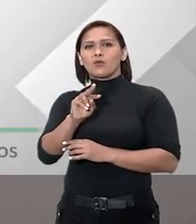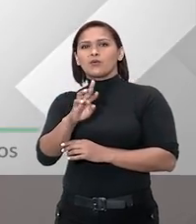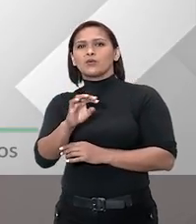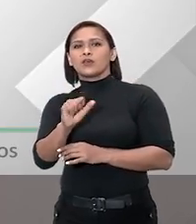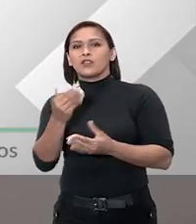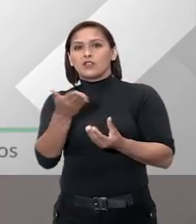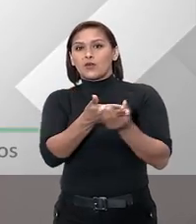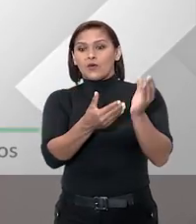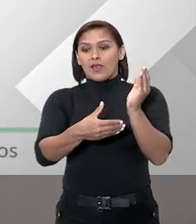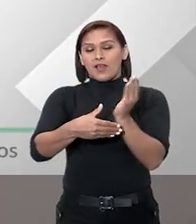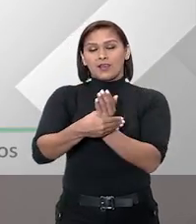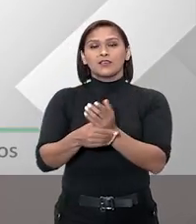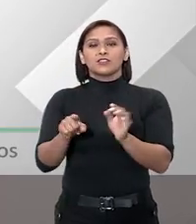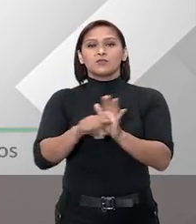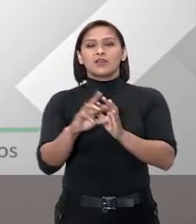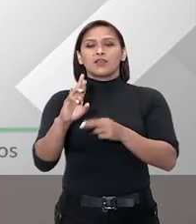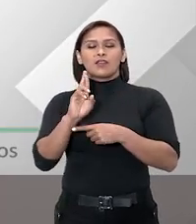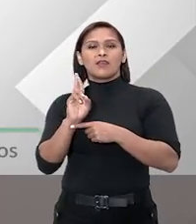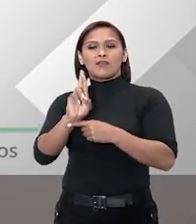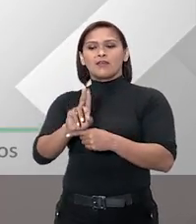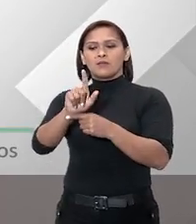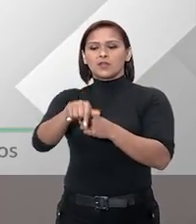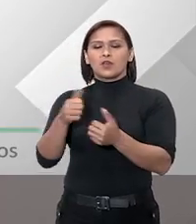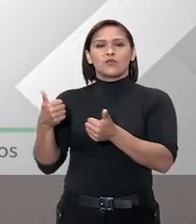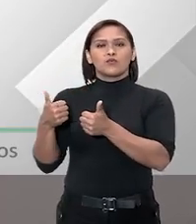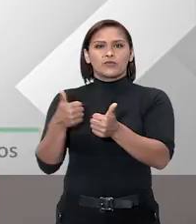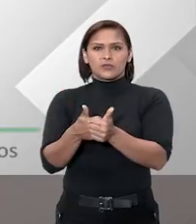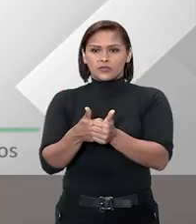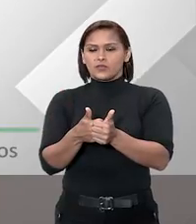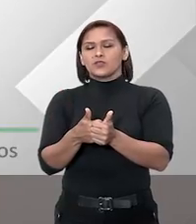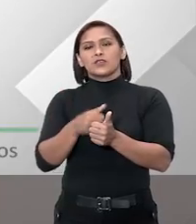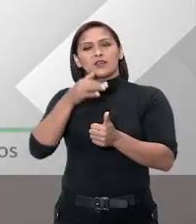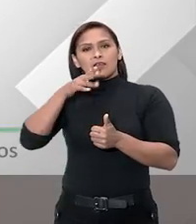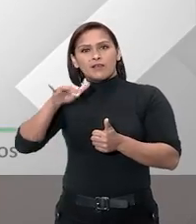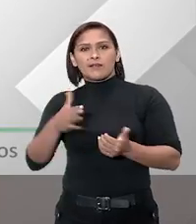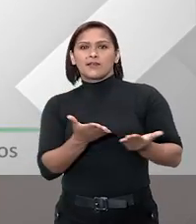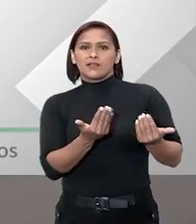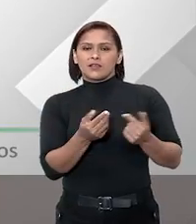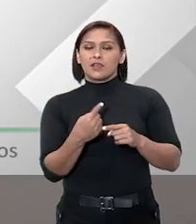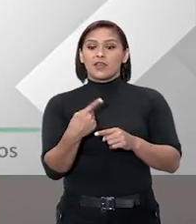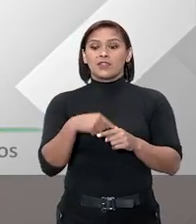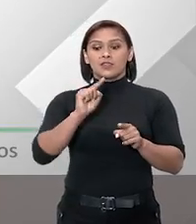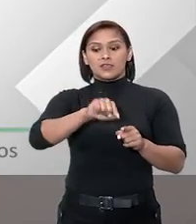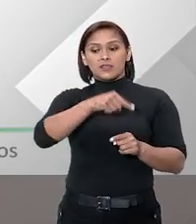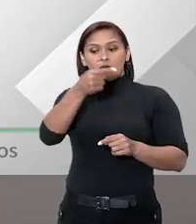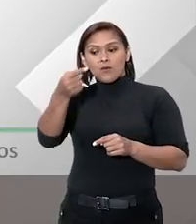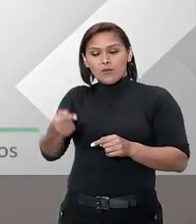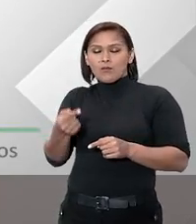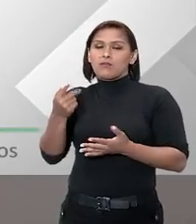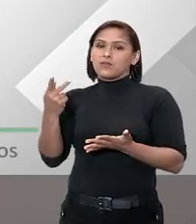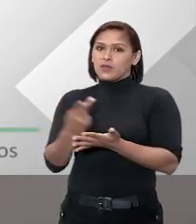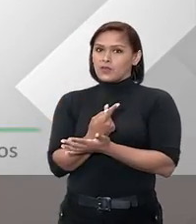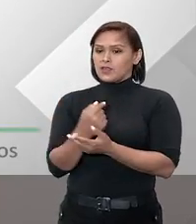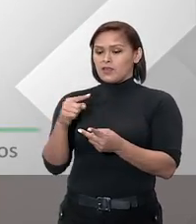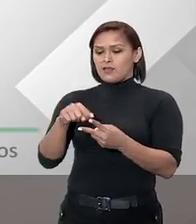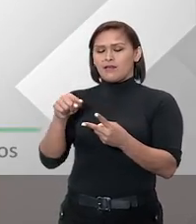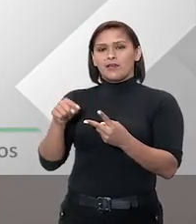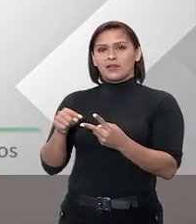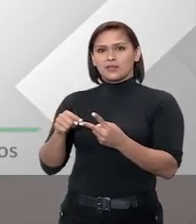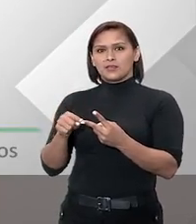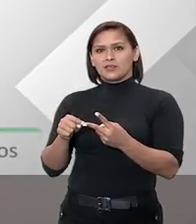lide para que faça essa representação ou siga acompanhando essa criança e adolescente. Na outra ponta, que seria a